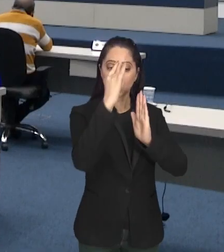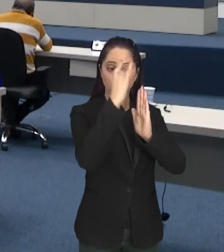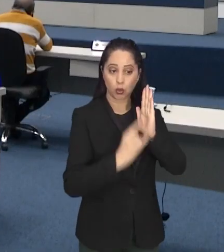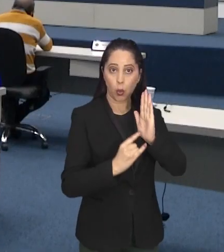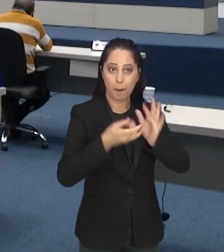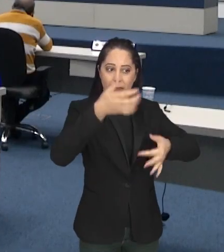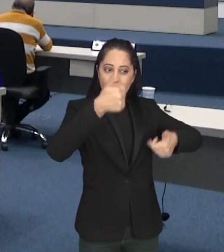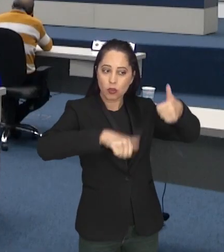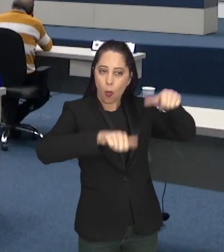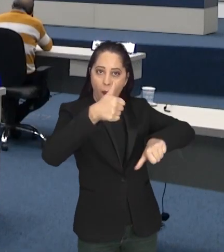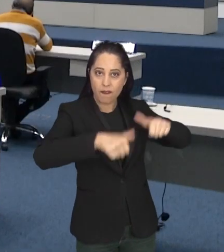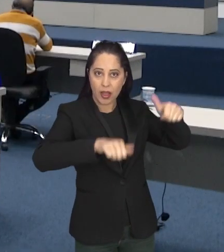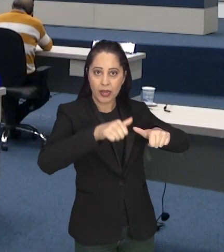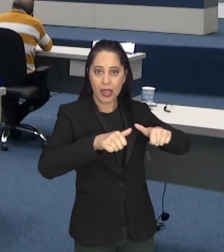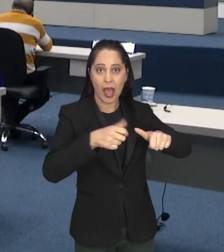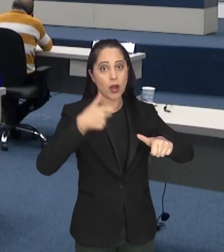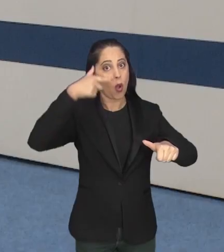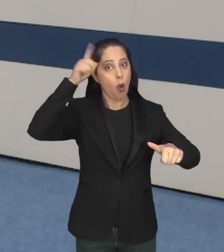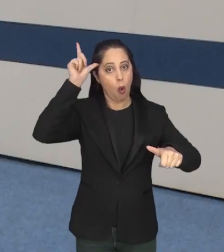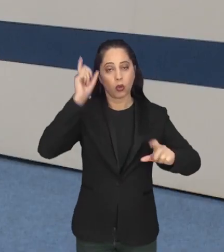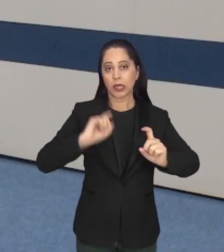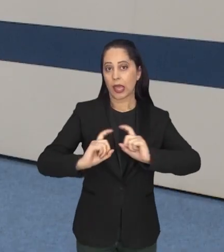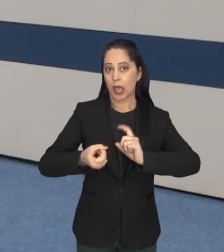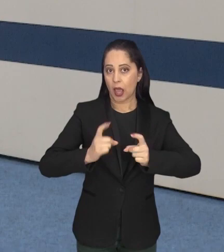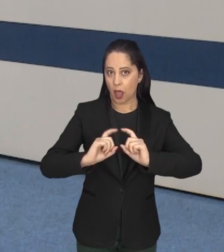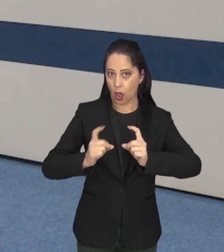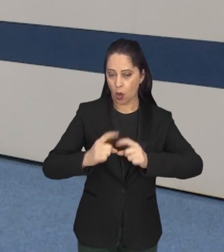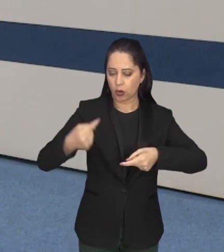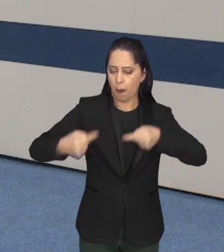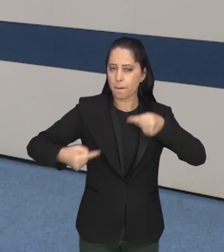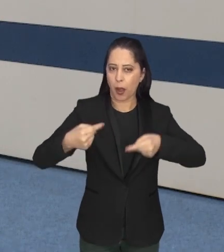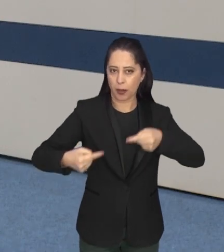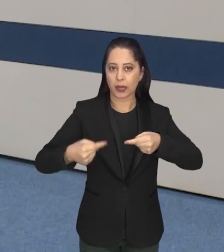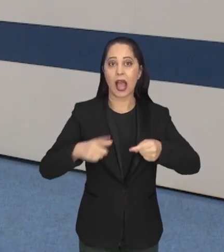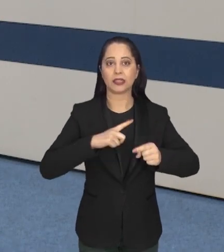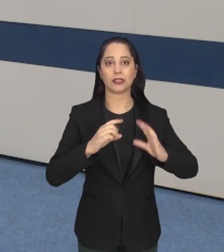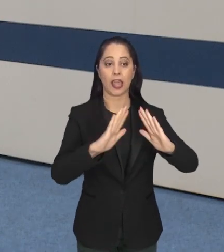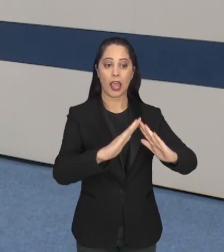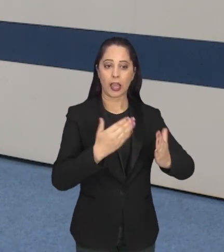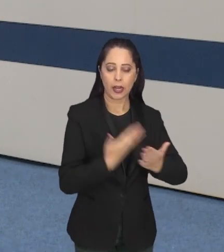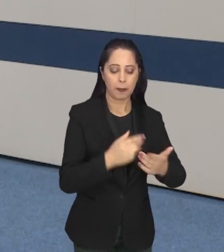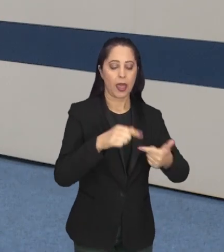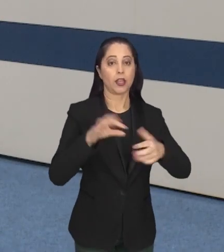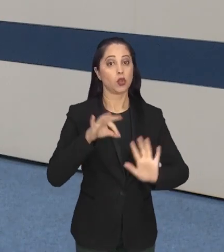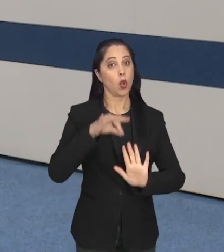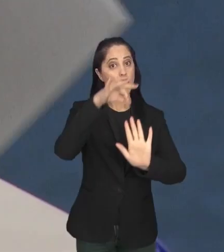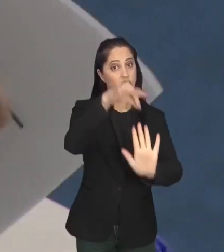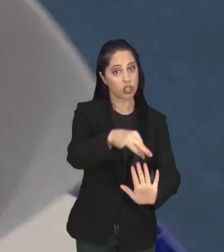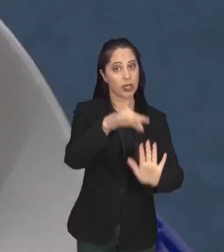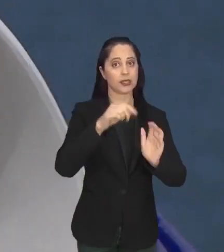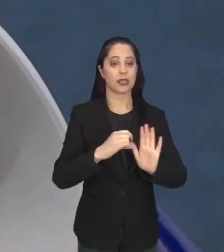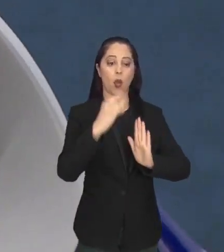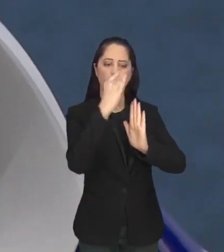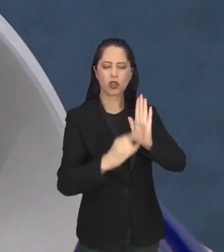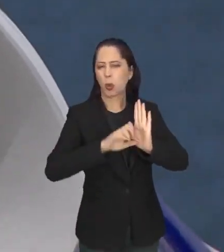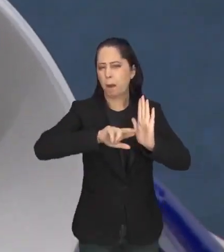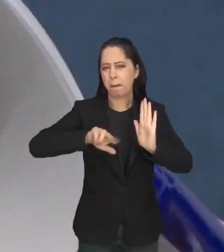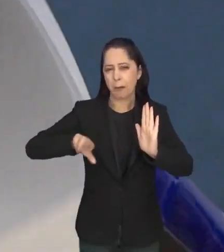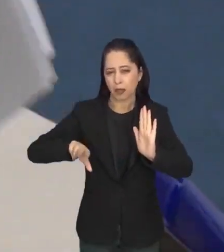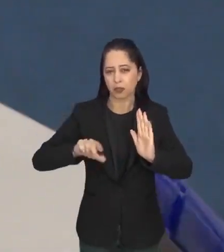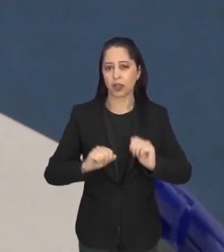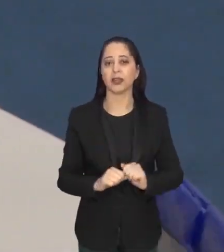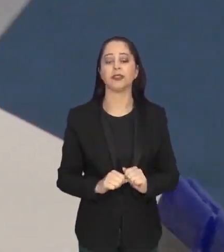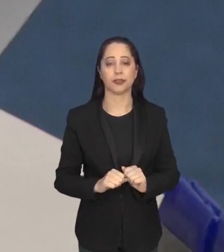Entre os documentos apreciados durante a 37ª sessão do ano estão requerimentos, indicações